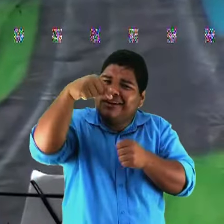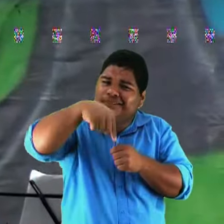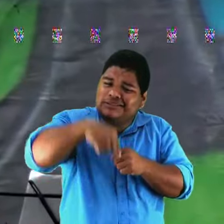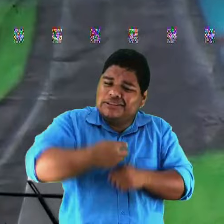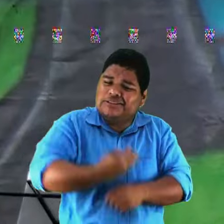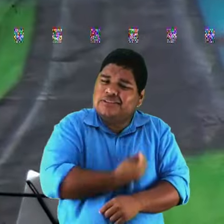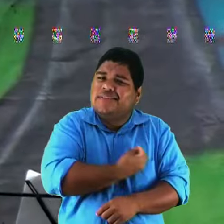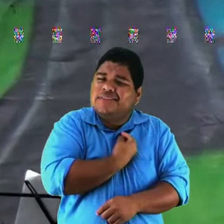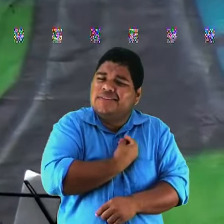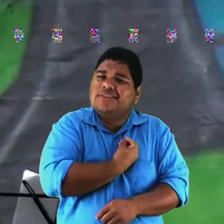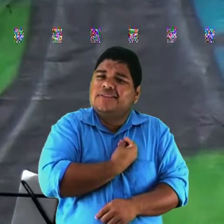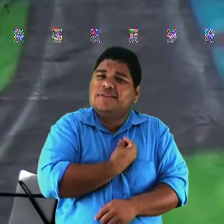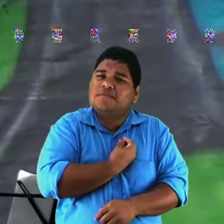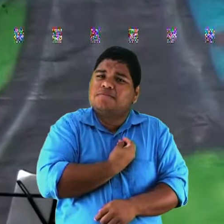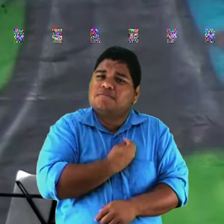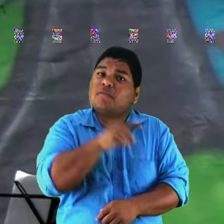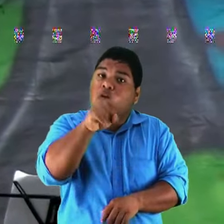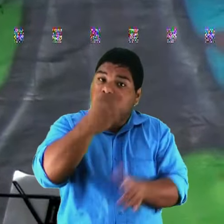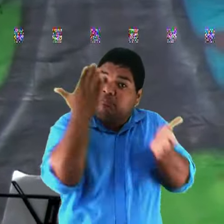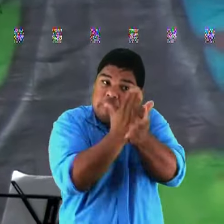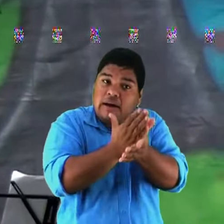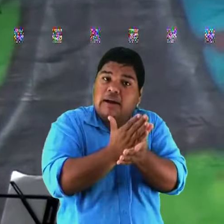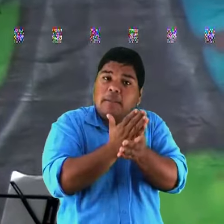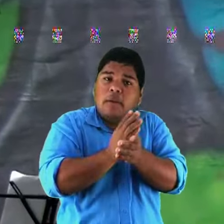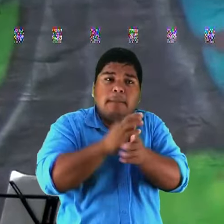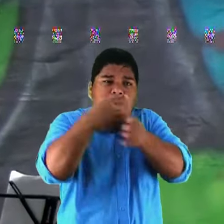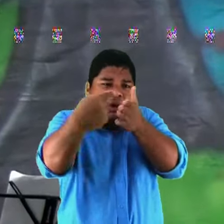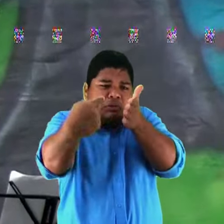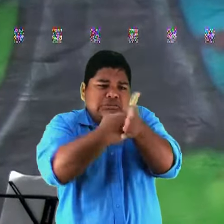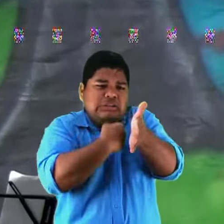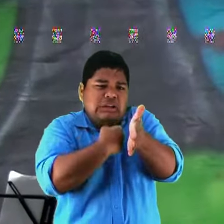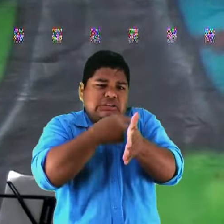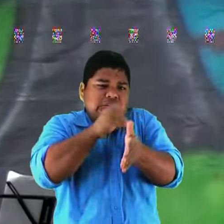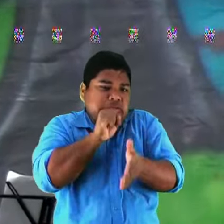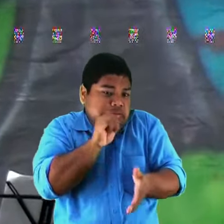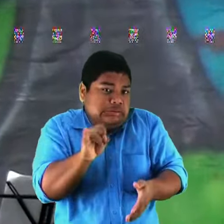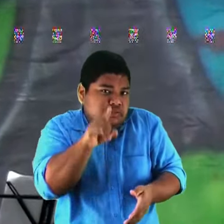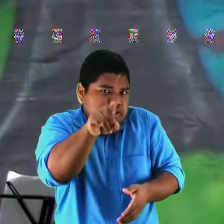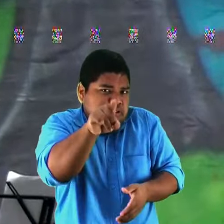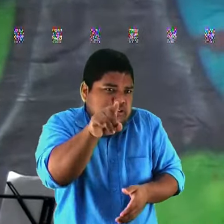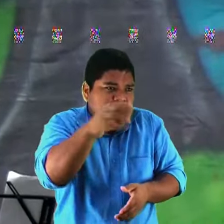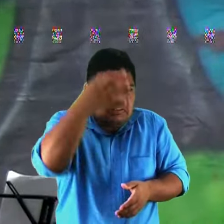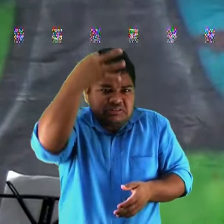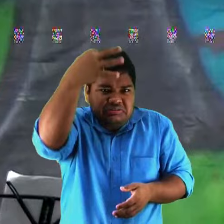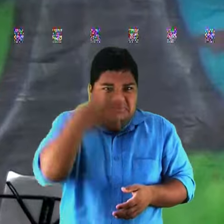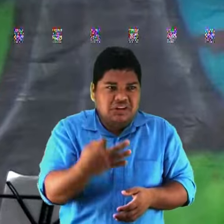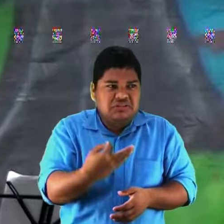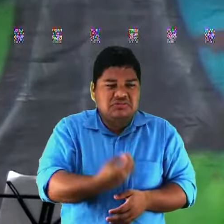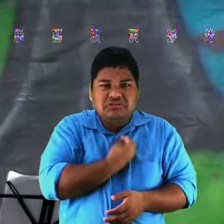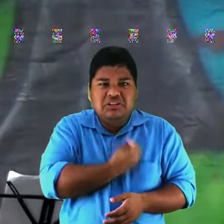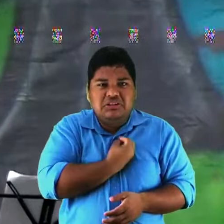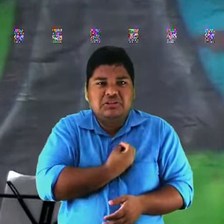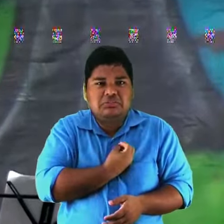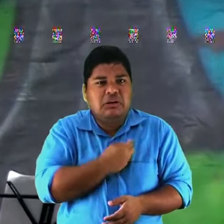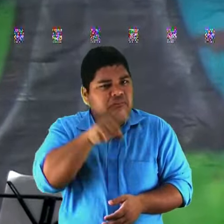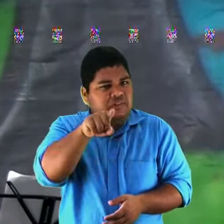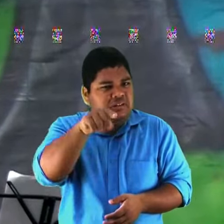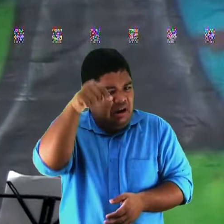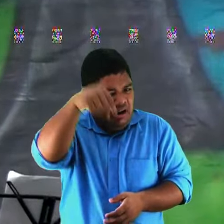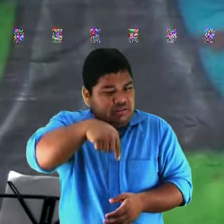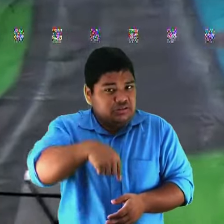Você para perguntar se você está de fato vivendo uma vida aqui que